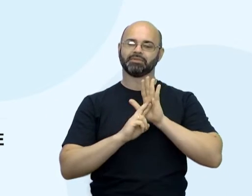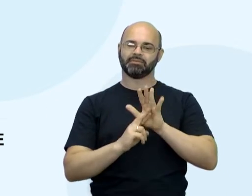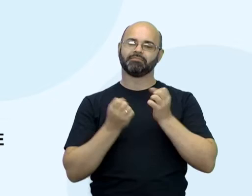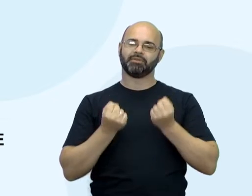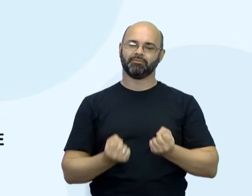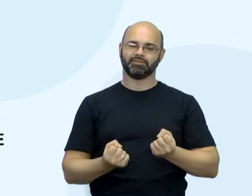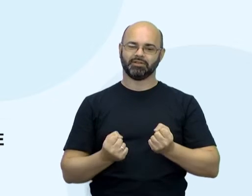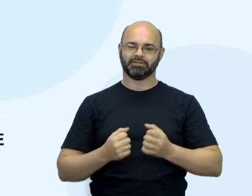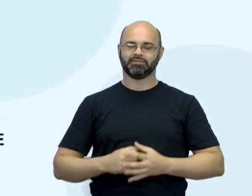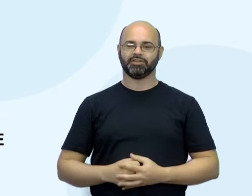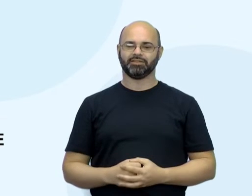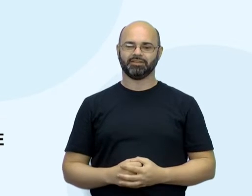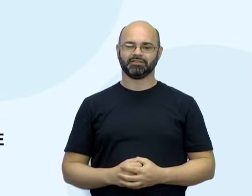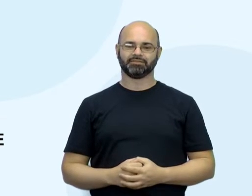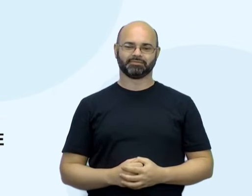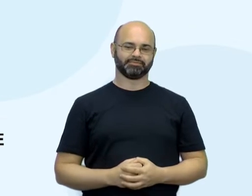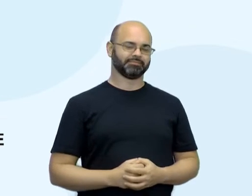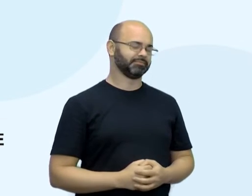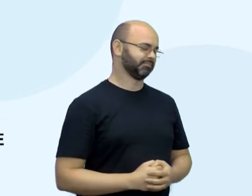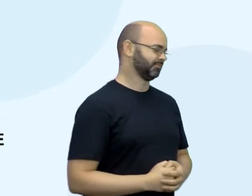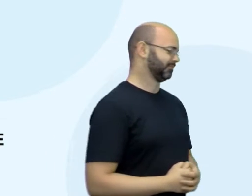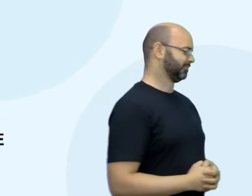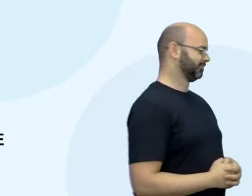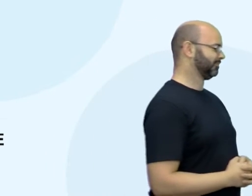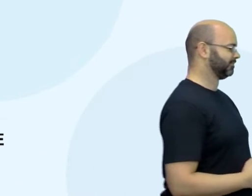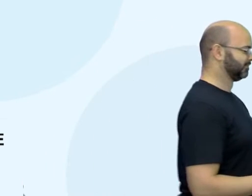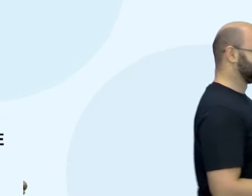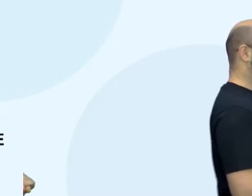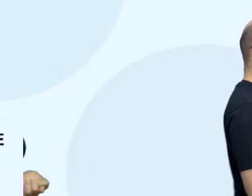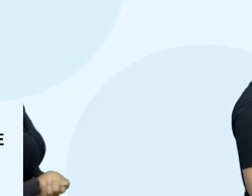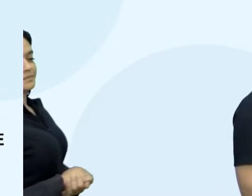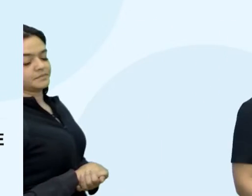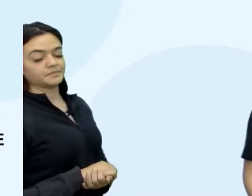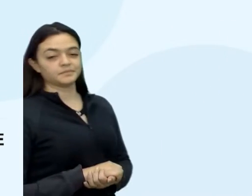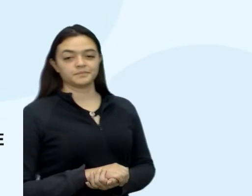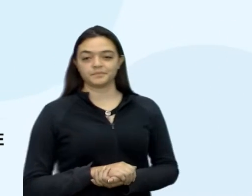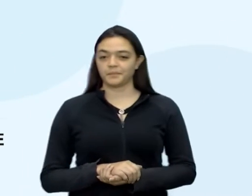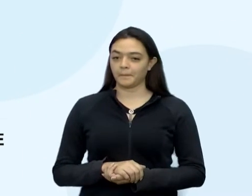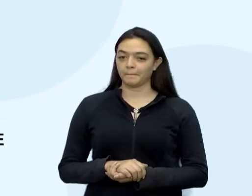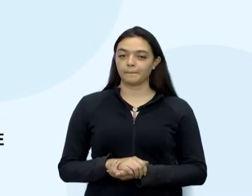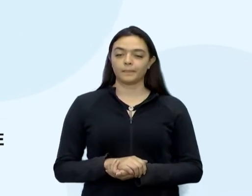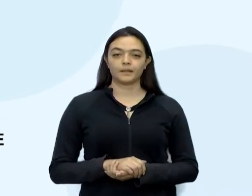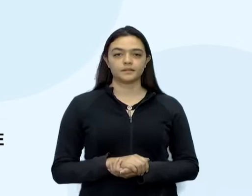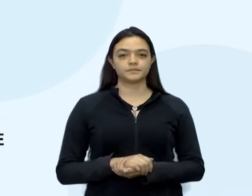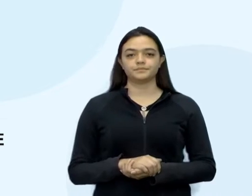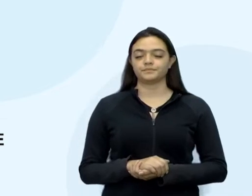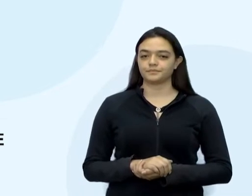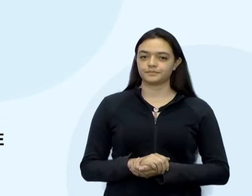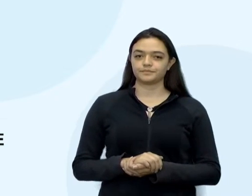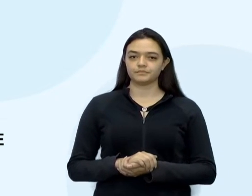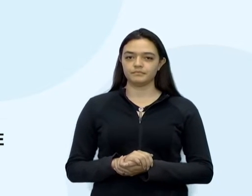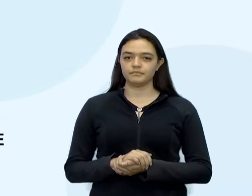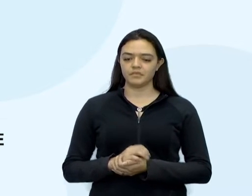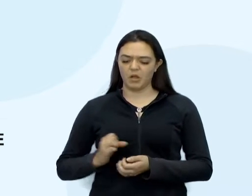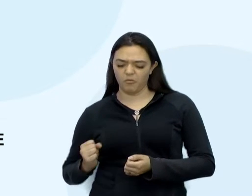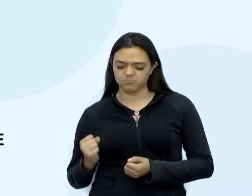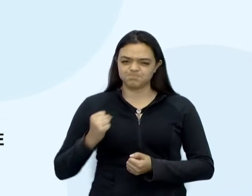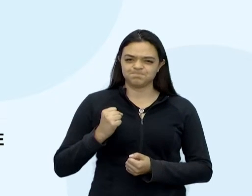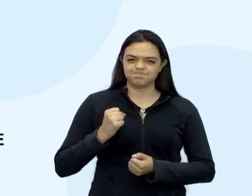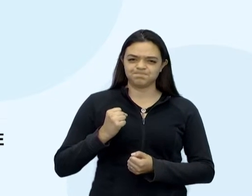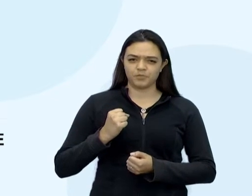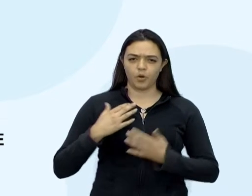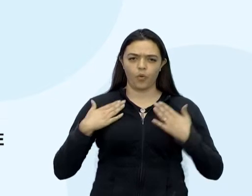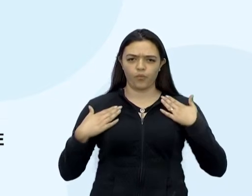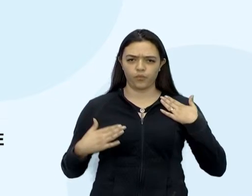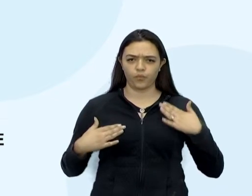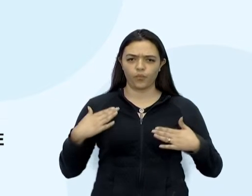peso. Logo, essa alavanca aí a gente chama de interresistente. A alavanca dos corpos, né? Já para